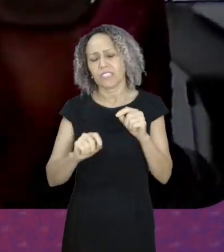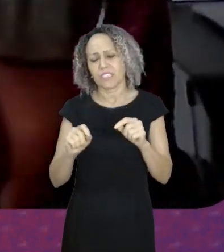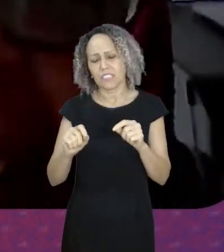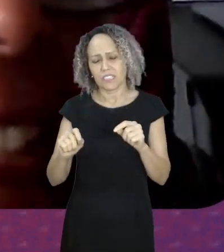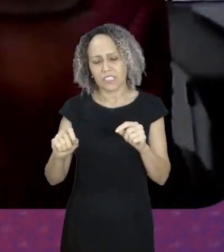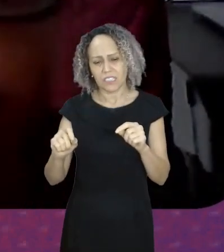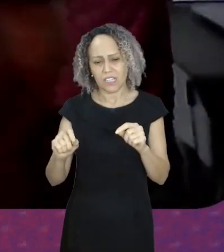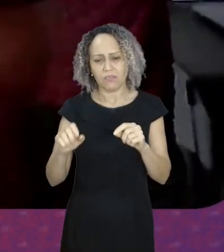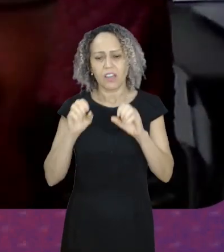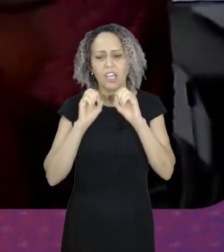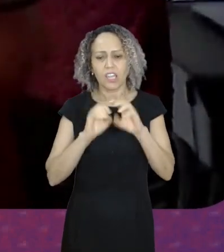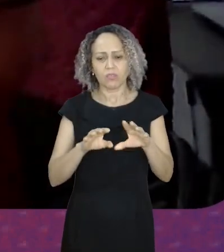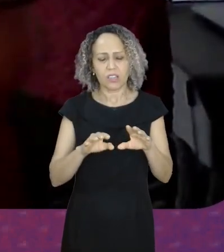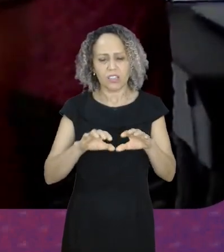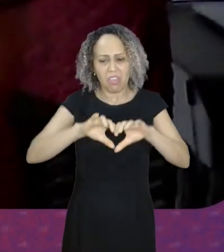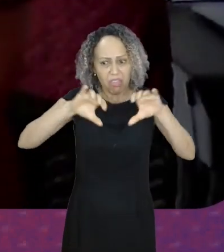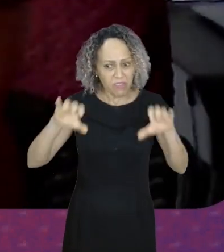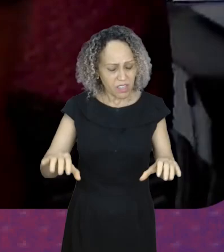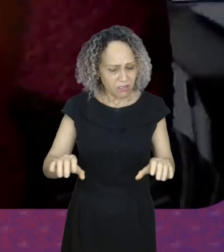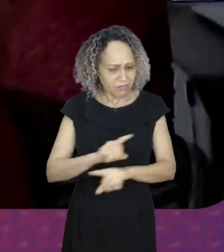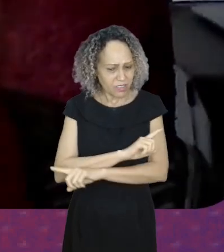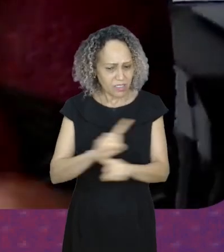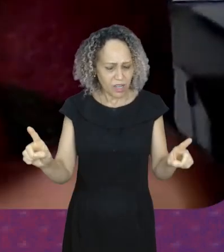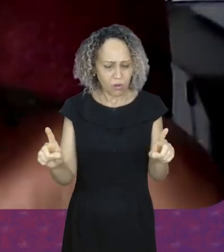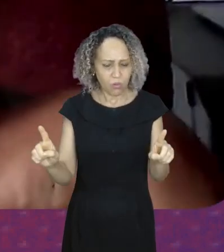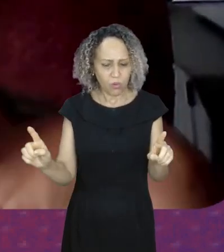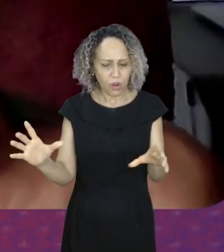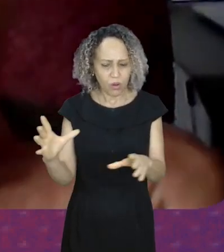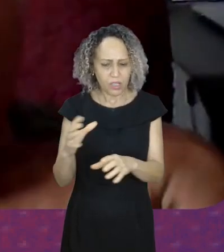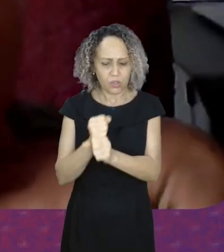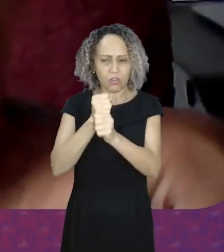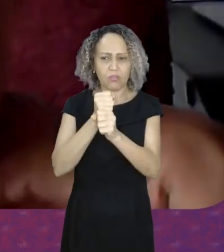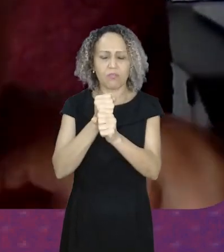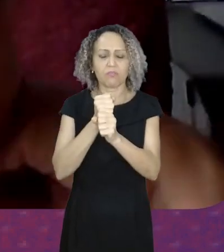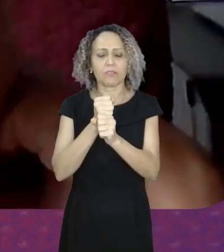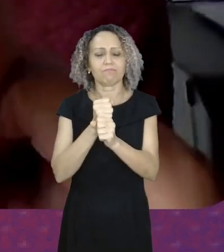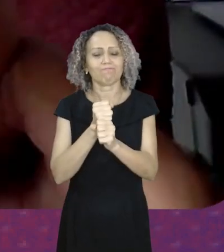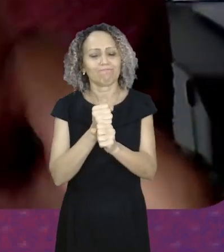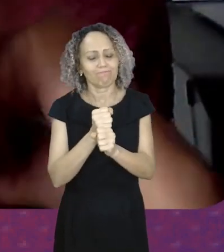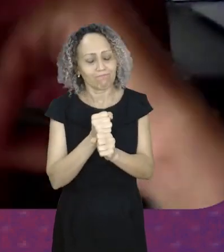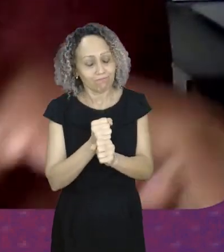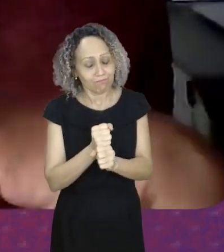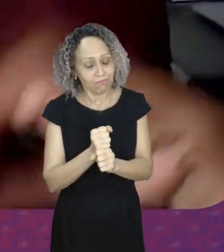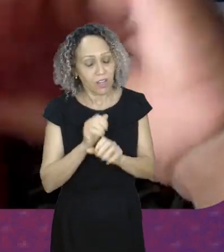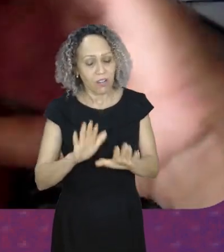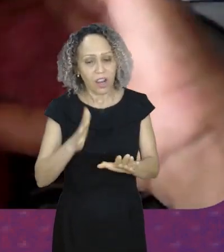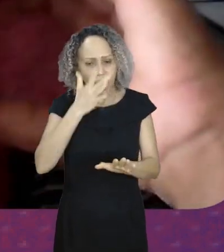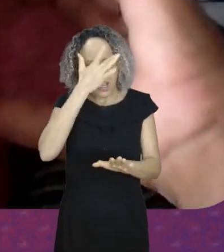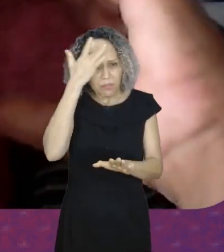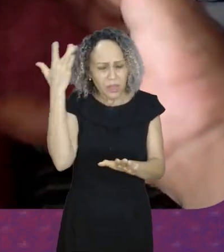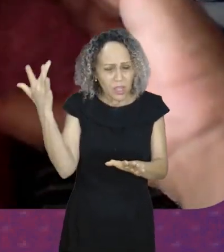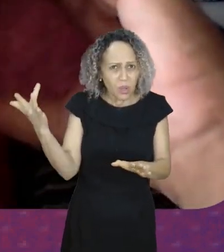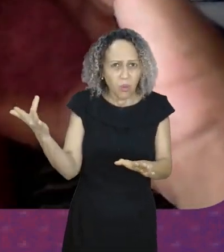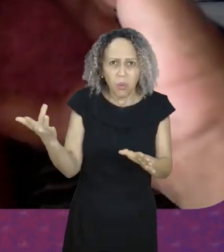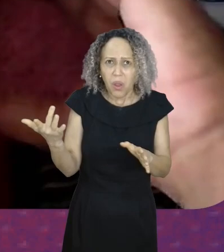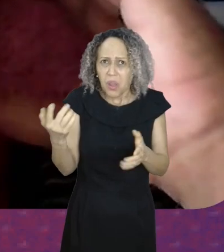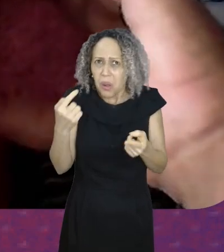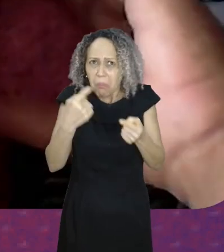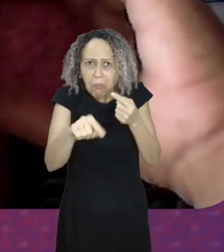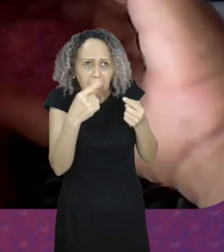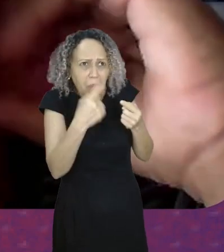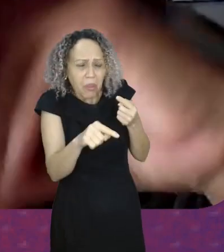não tem nada de divisão, porque as pessoas que são contra as ações